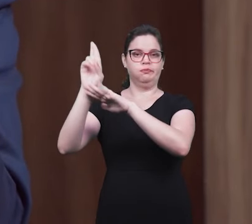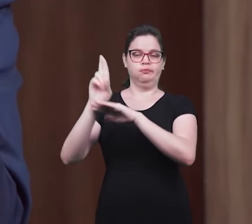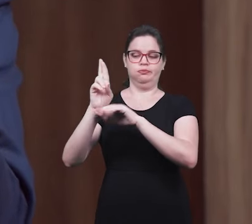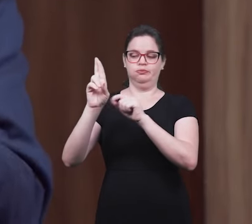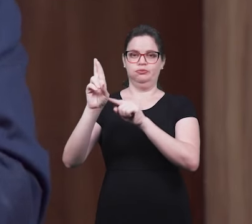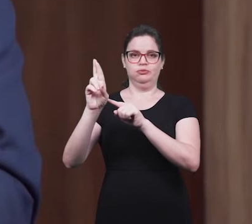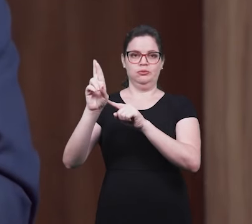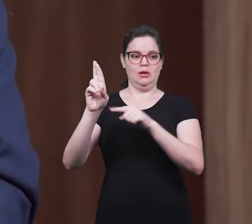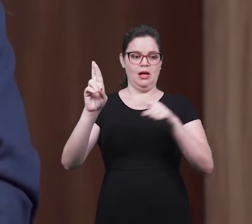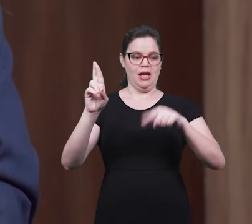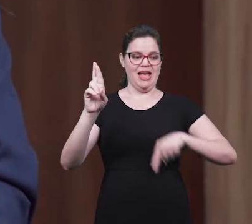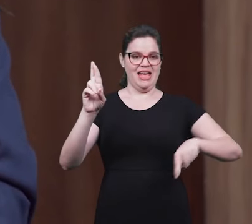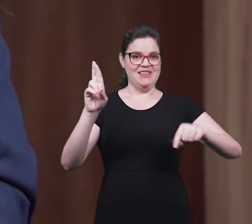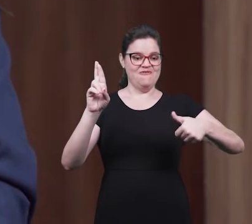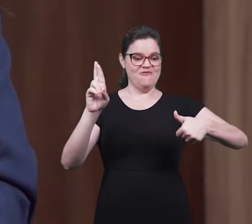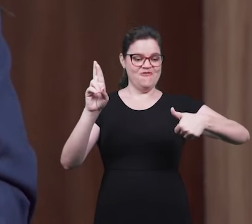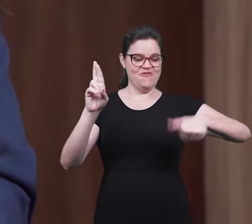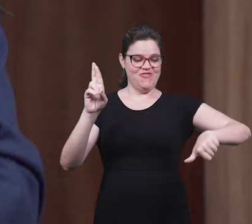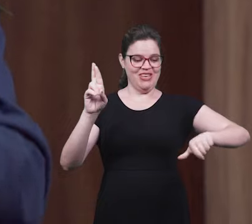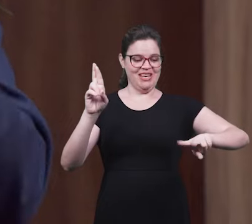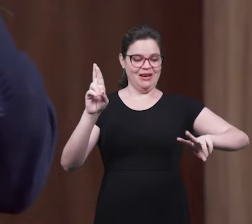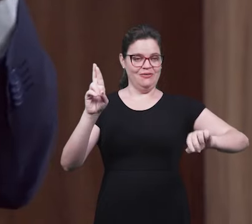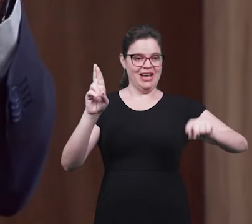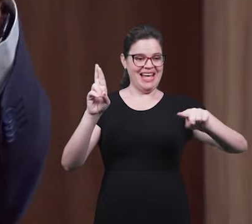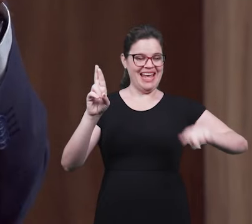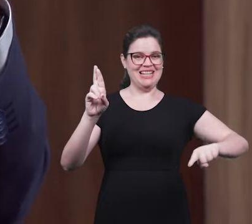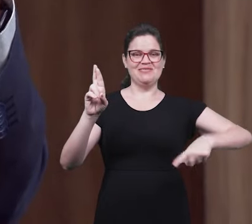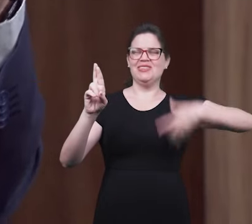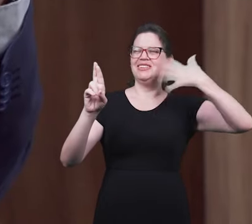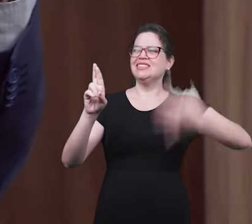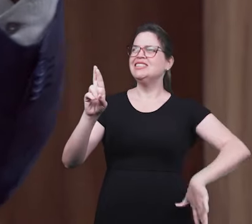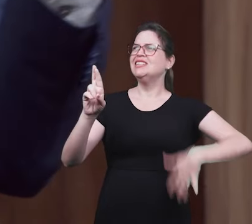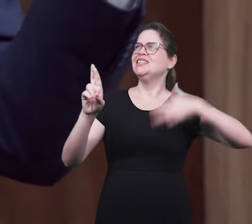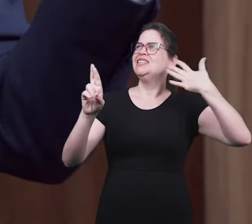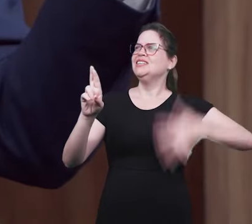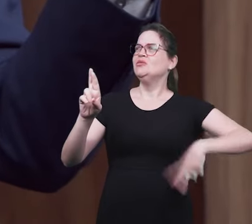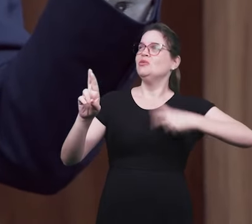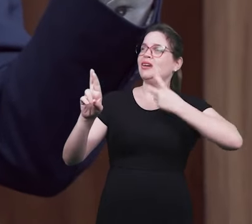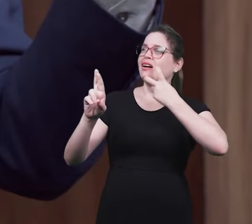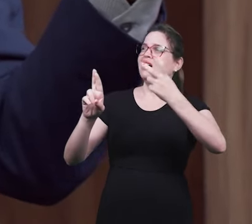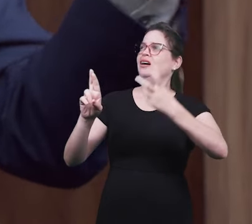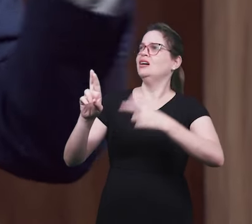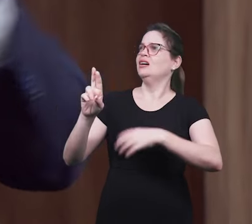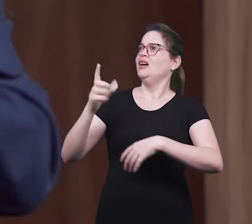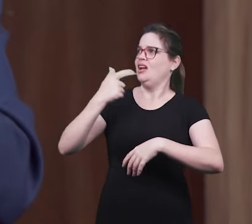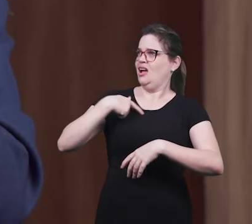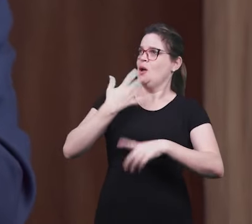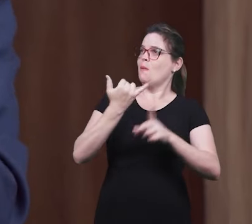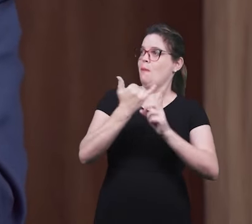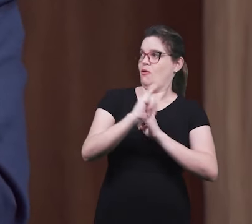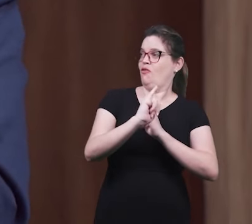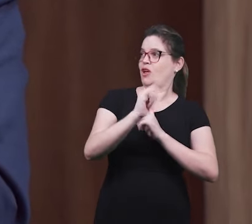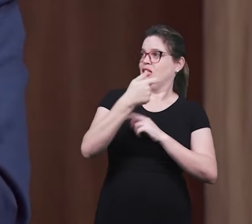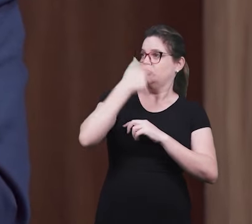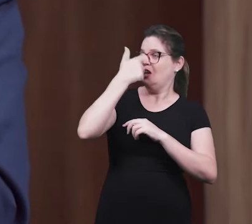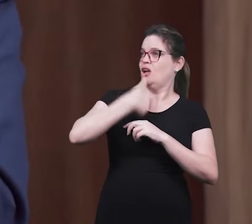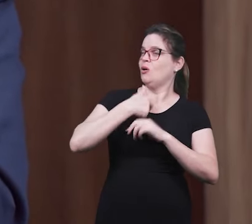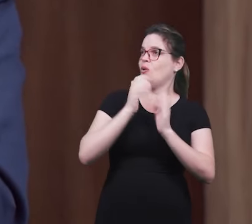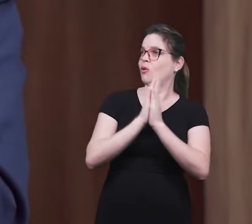muitos que não subirão vão implorar, dizer, Senhor, nós profetizamos em teu